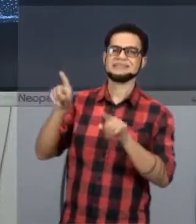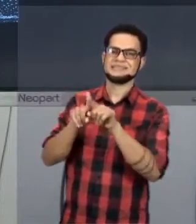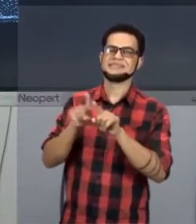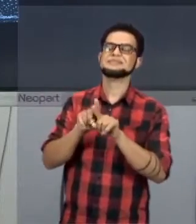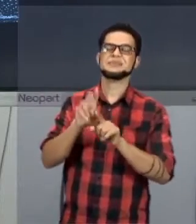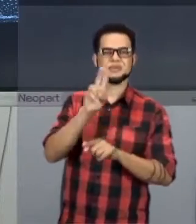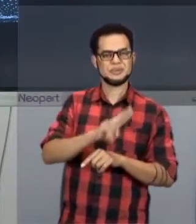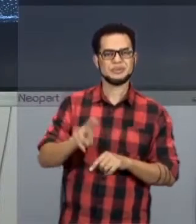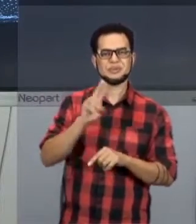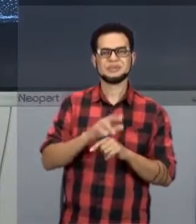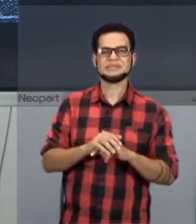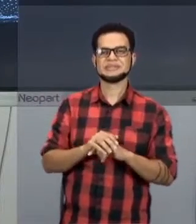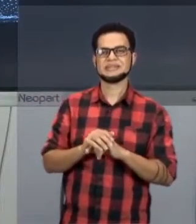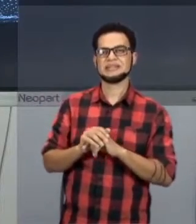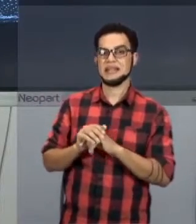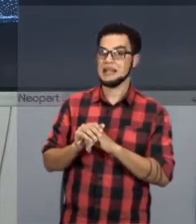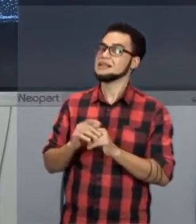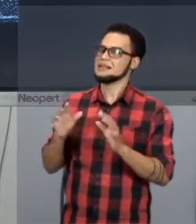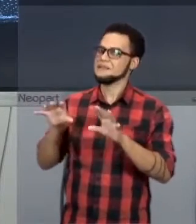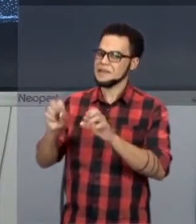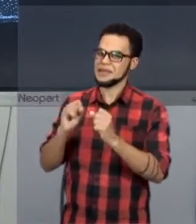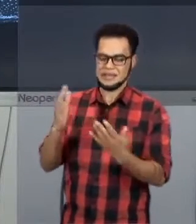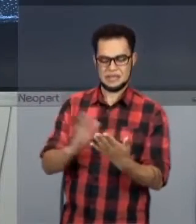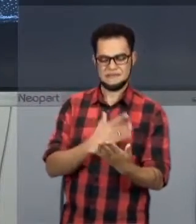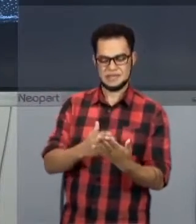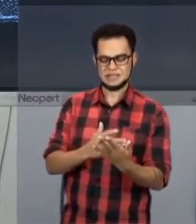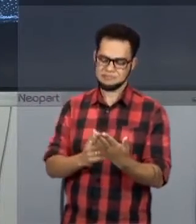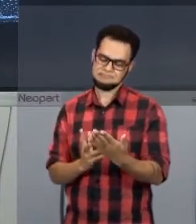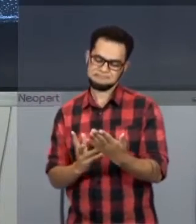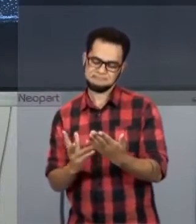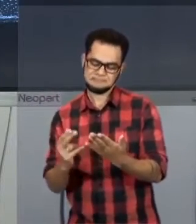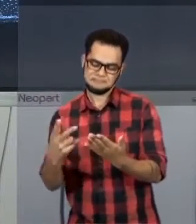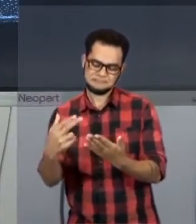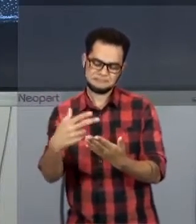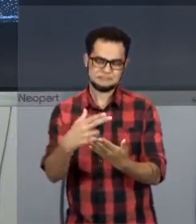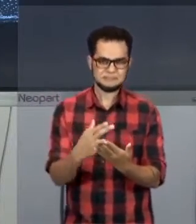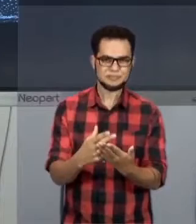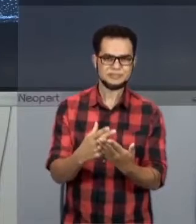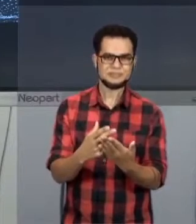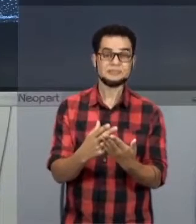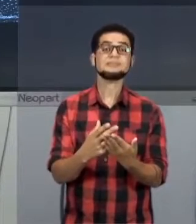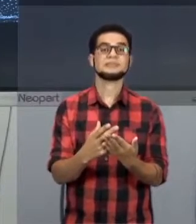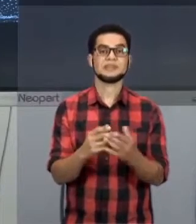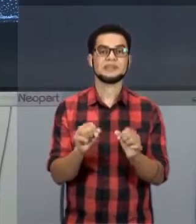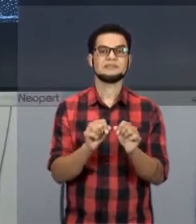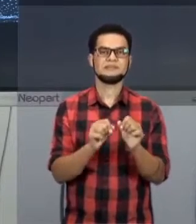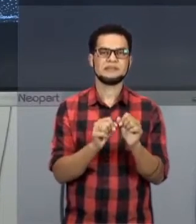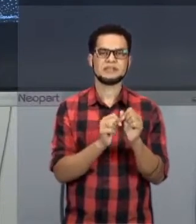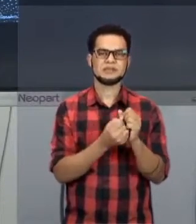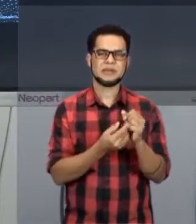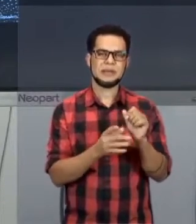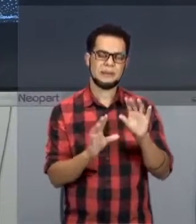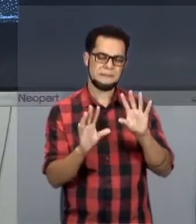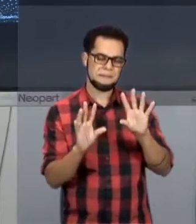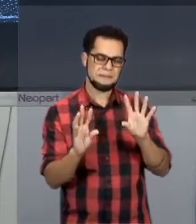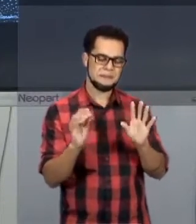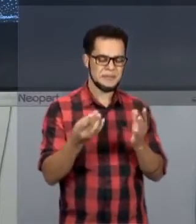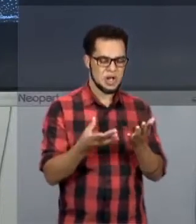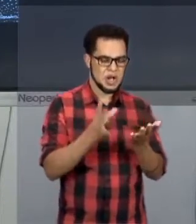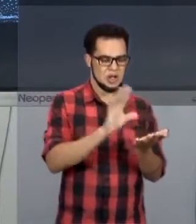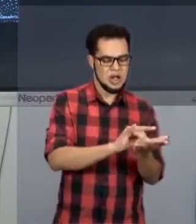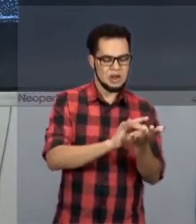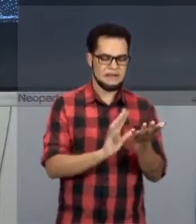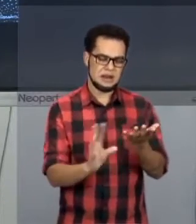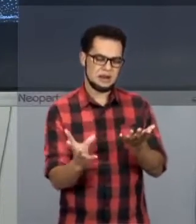Ela retira uma imagem da revista e faz o seu entorno todo com texturas gráficas.